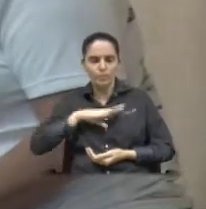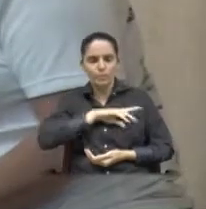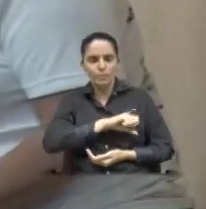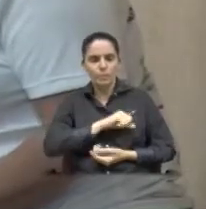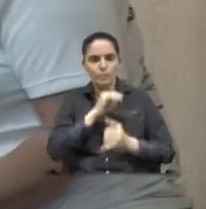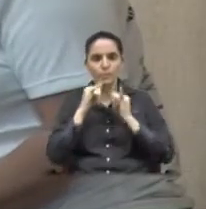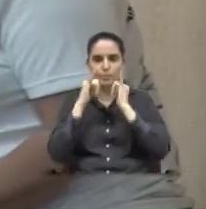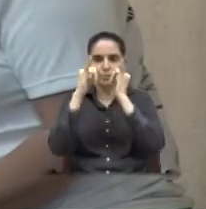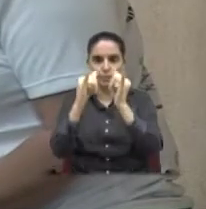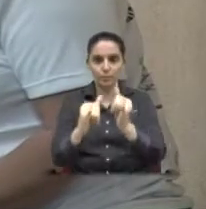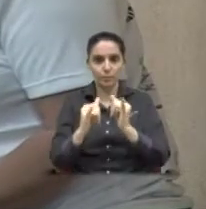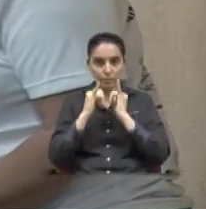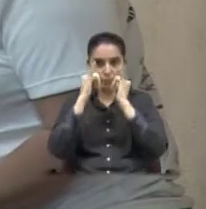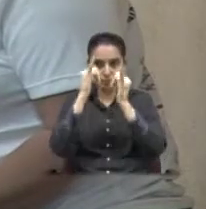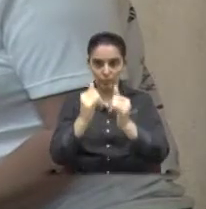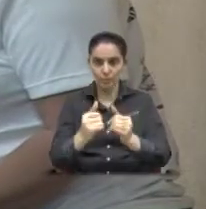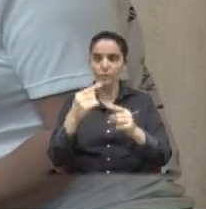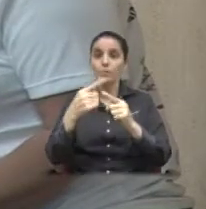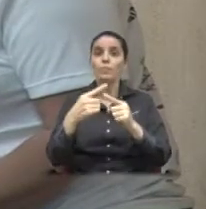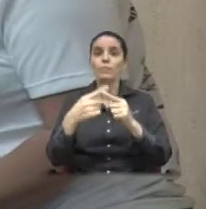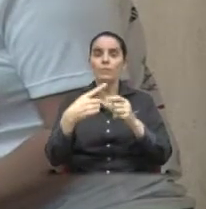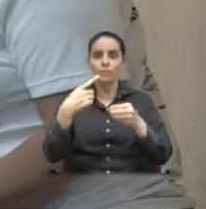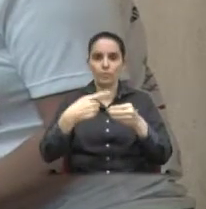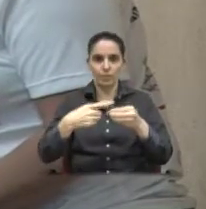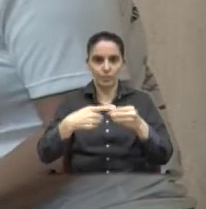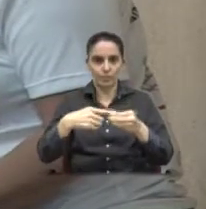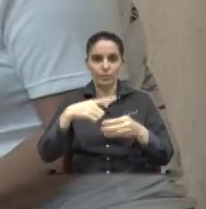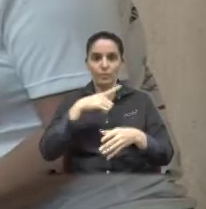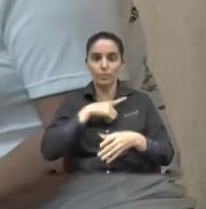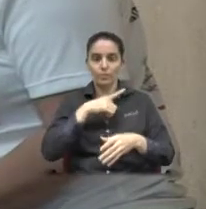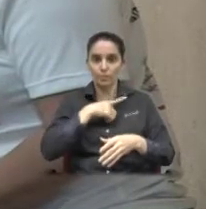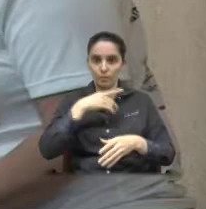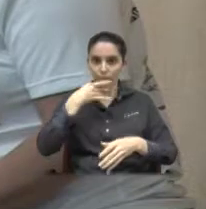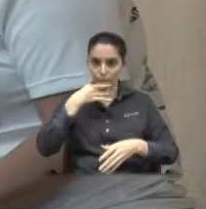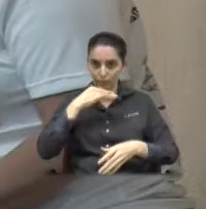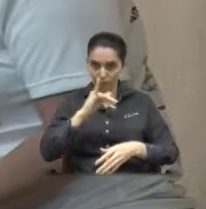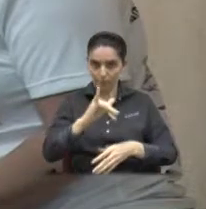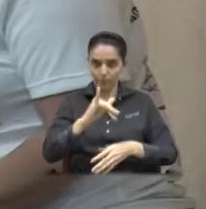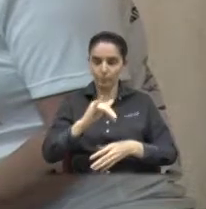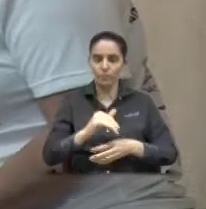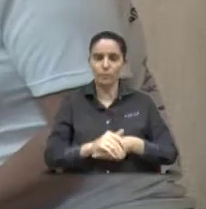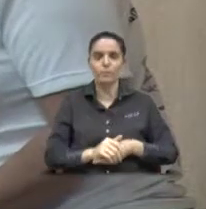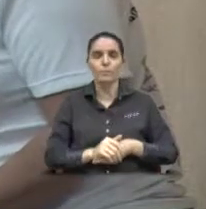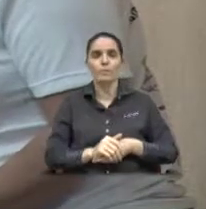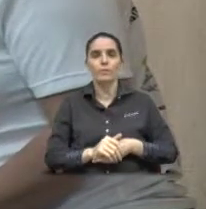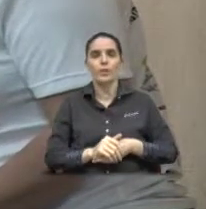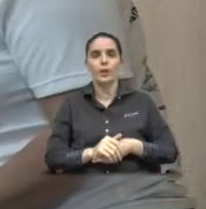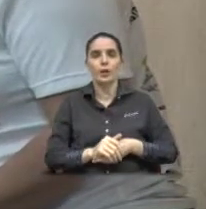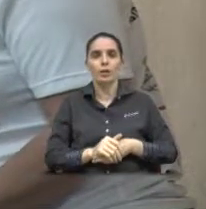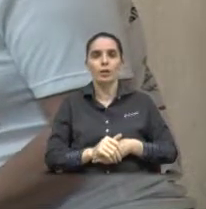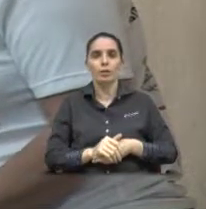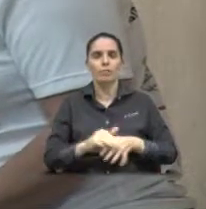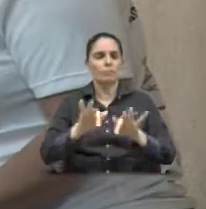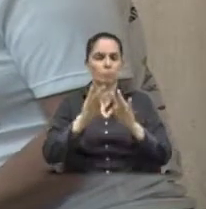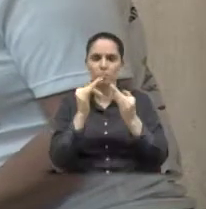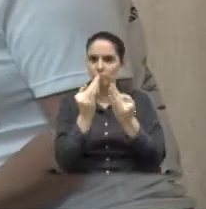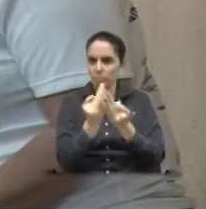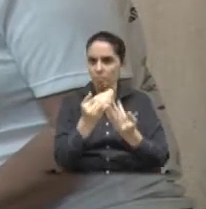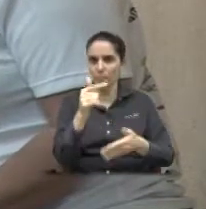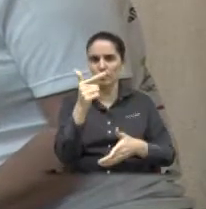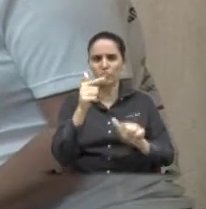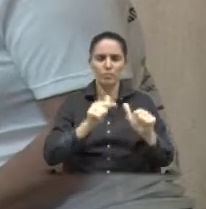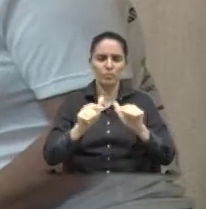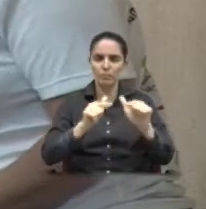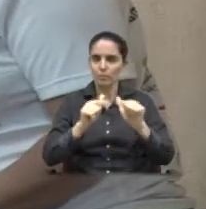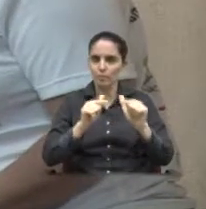campanha pelo fato de nossa cidade ter muitos pais de famílias desempregados com dificuldade para pôr o